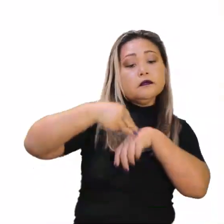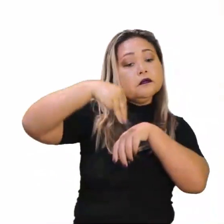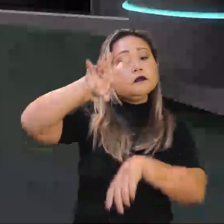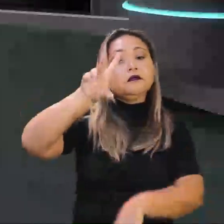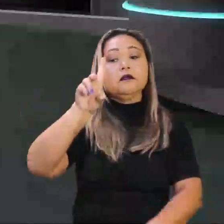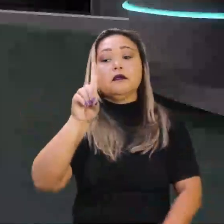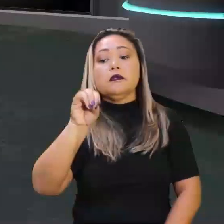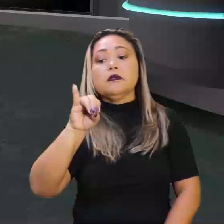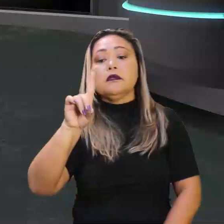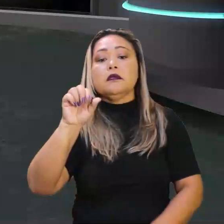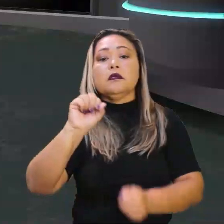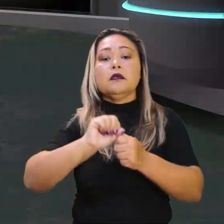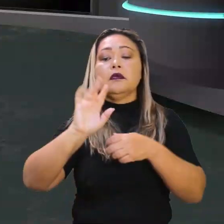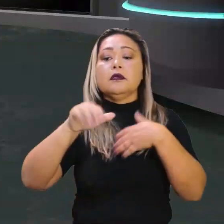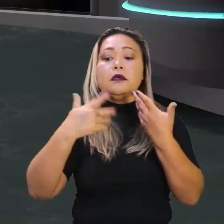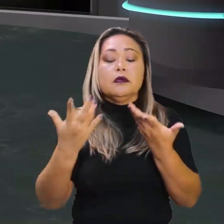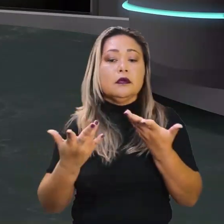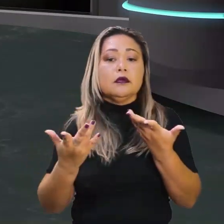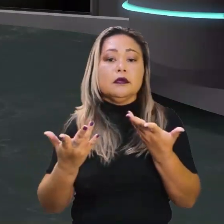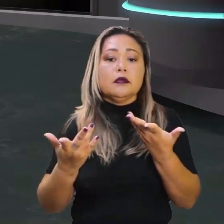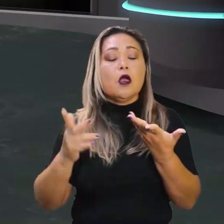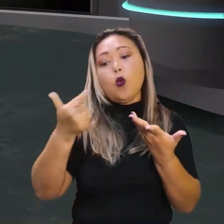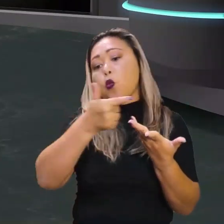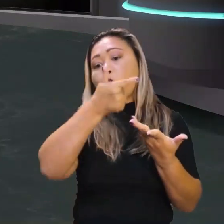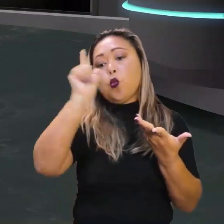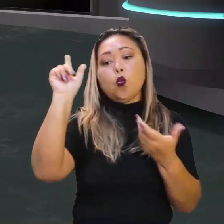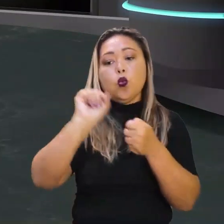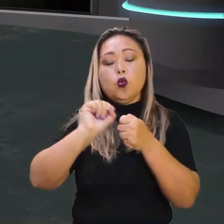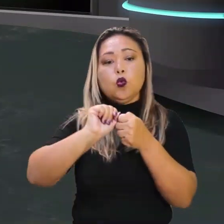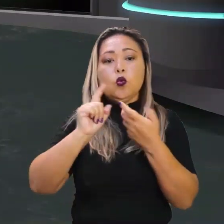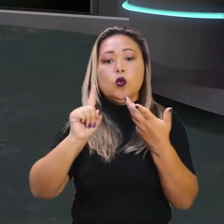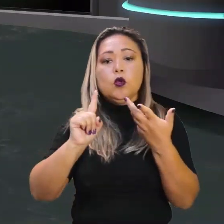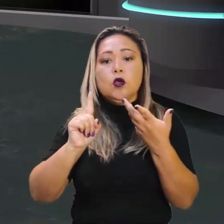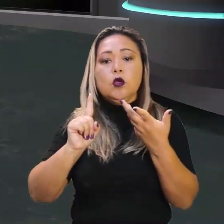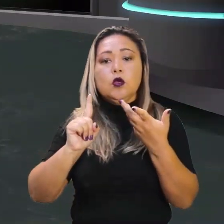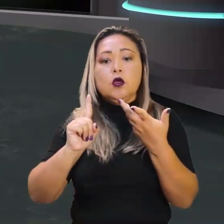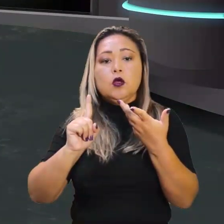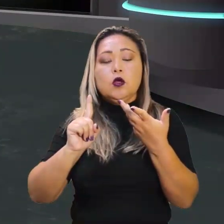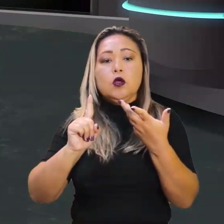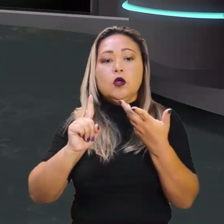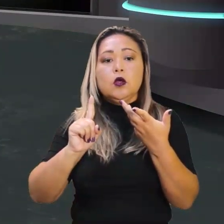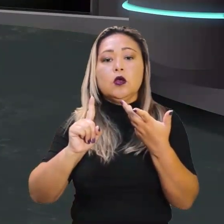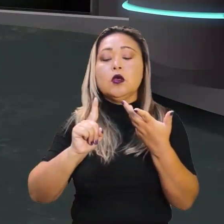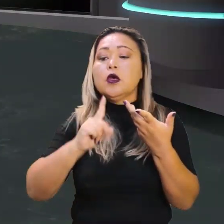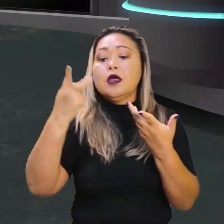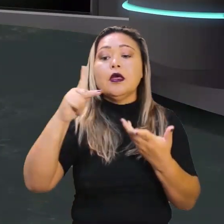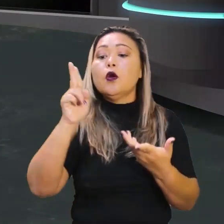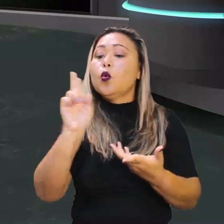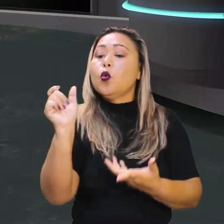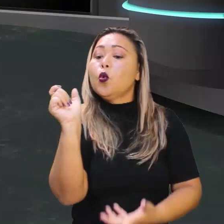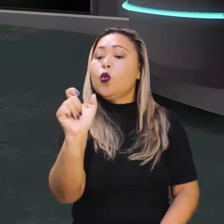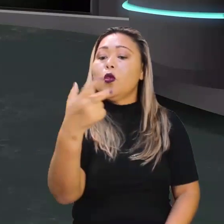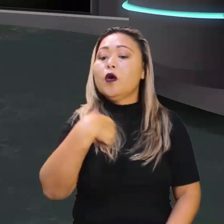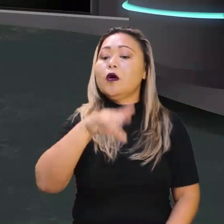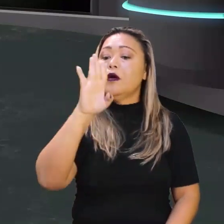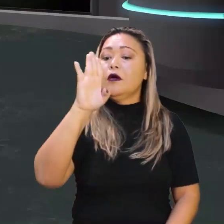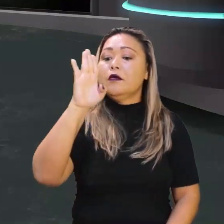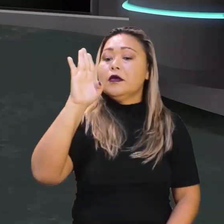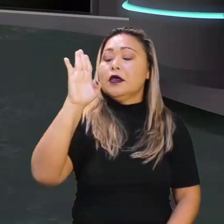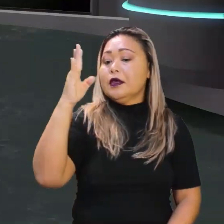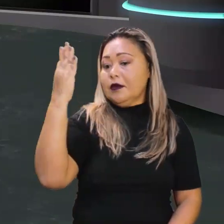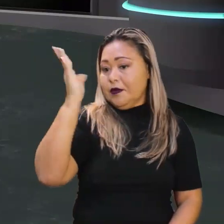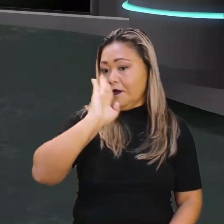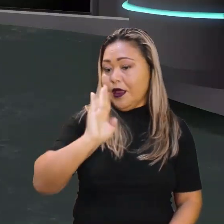é, Fatin Stephen já não é um nome brasileiro, né? Ou africano,